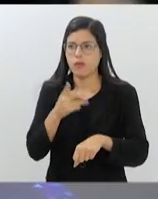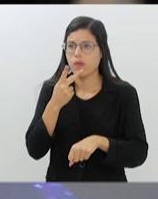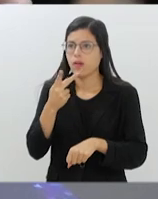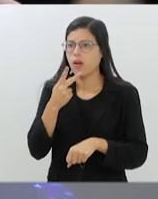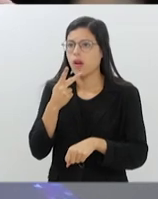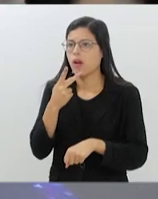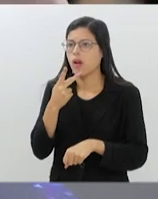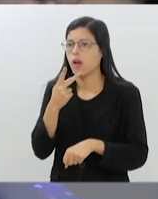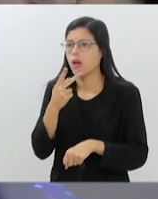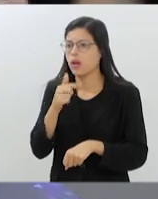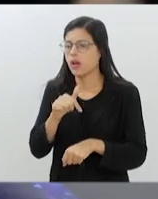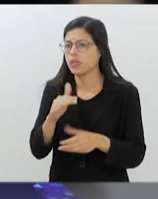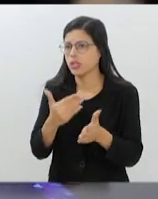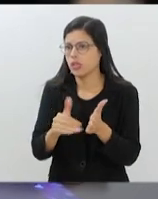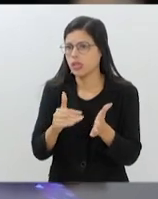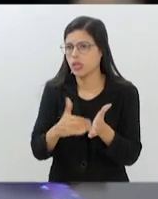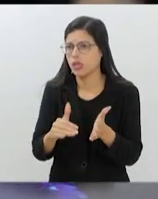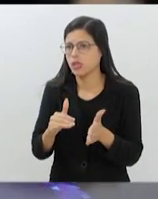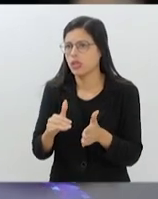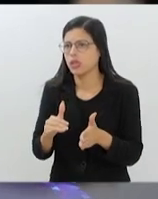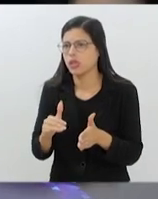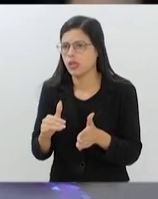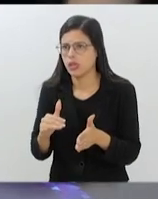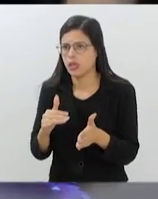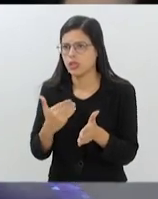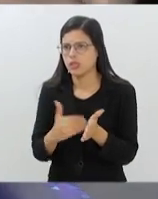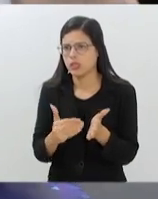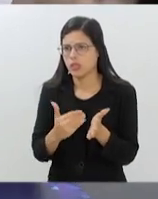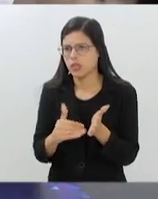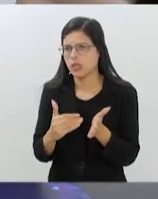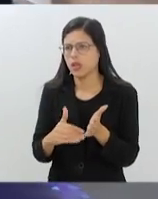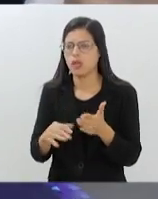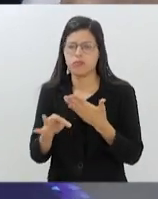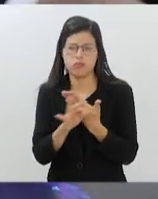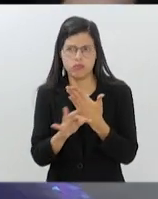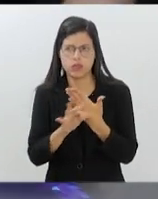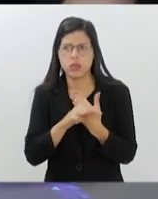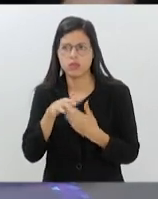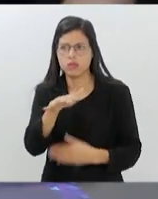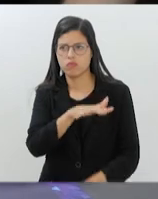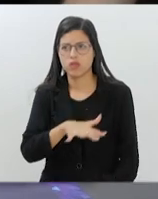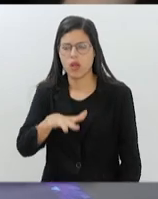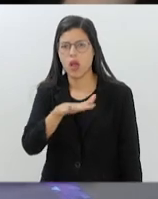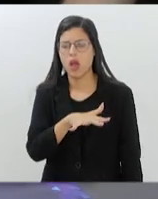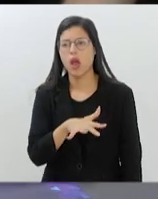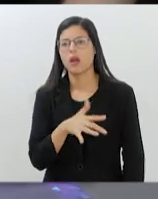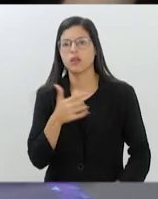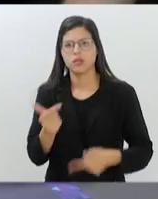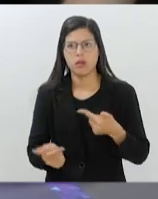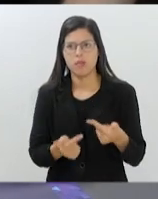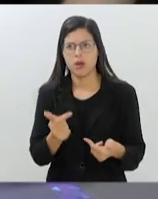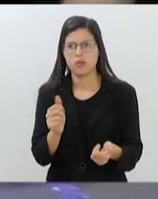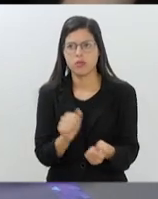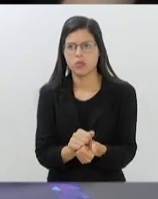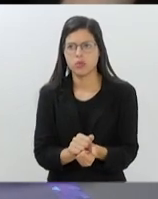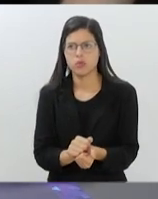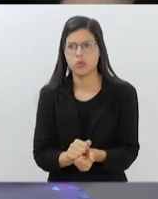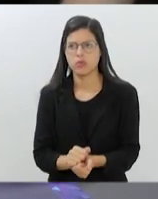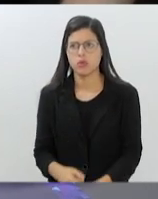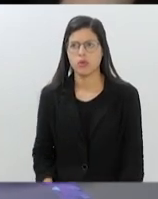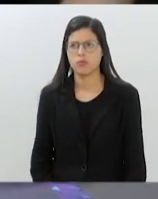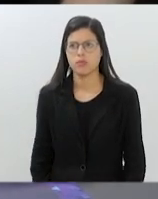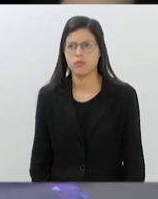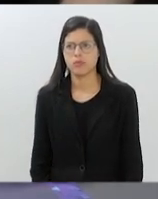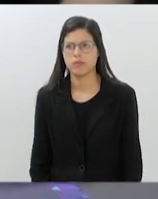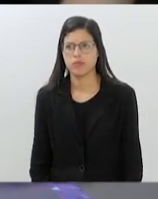nós queríamos a secretaria de estado de saúde a secretária e os técnicos da área que lá trabalharam conosco senhor não vai dizer de novo que queria veicular